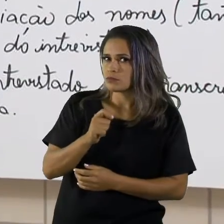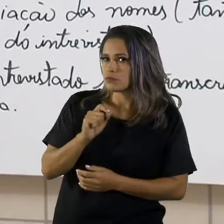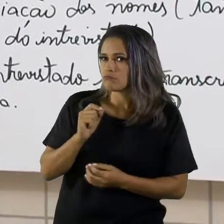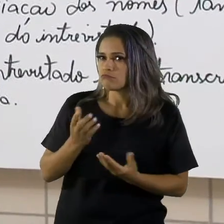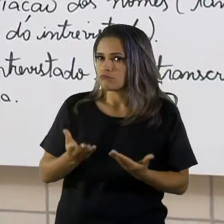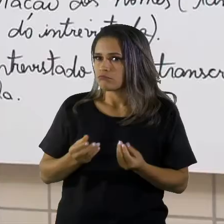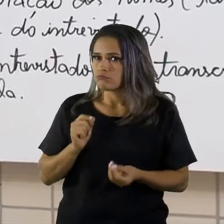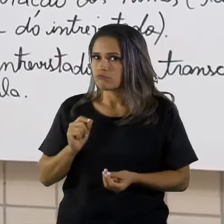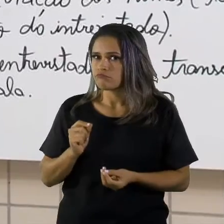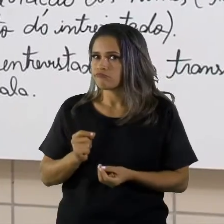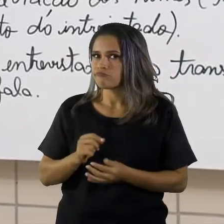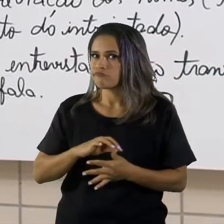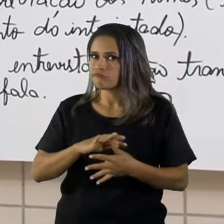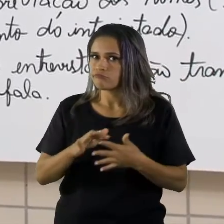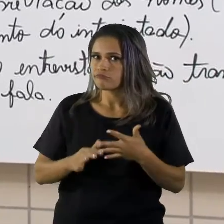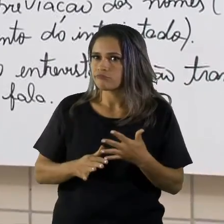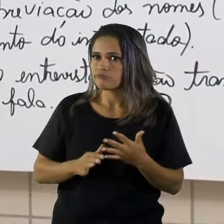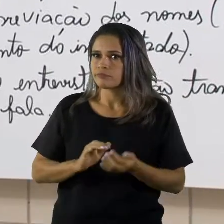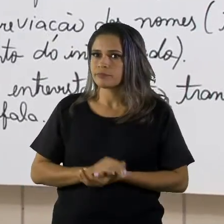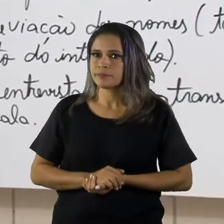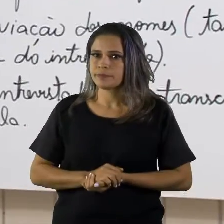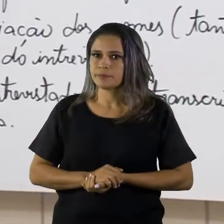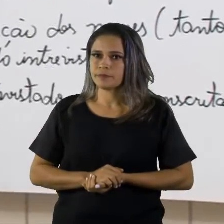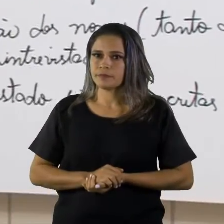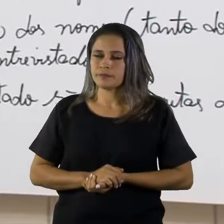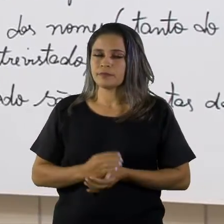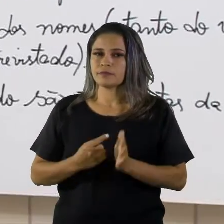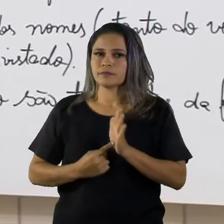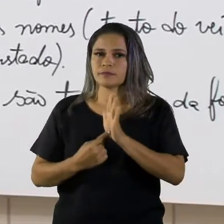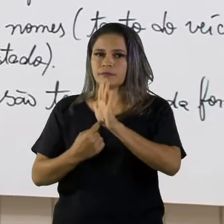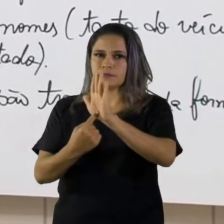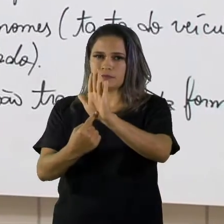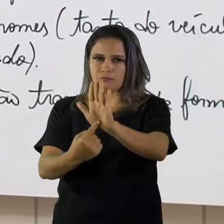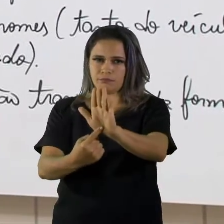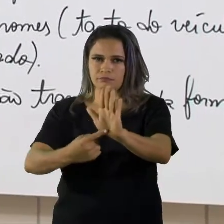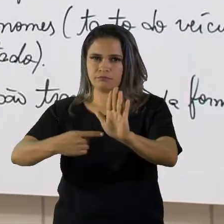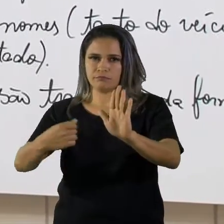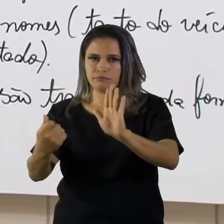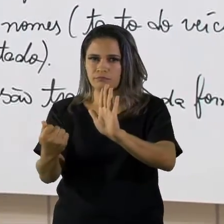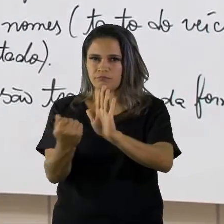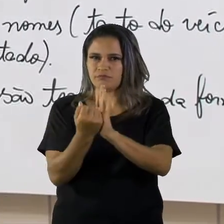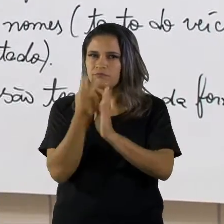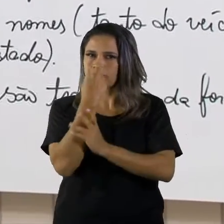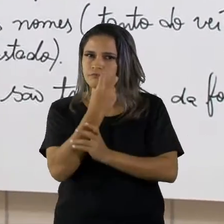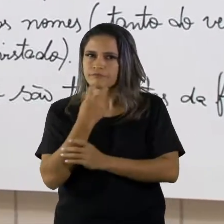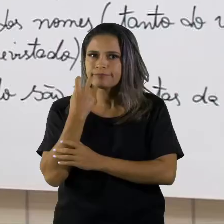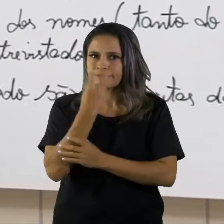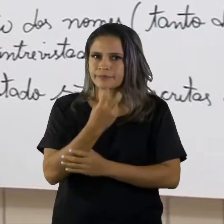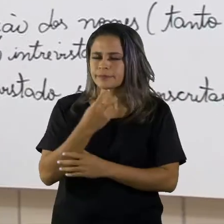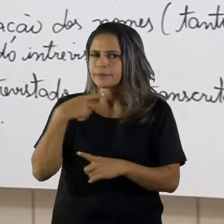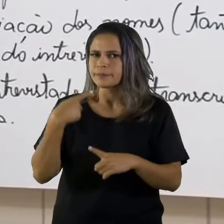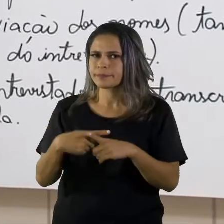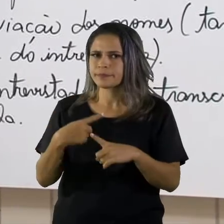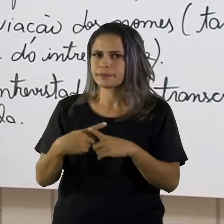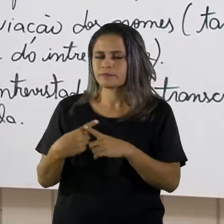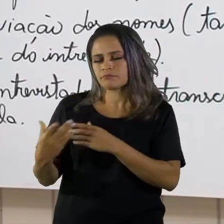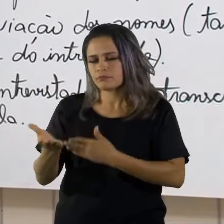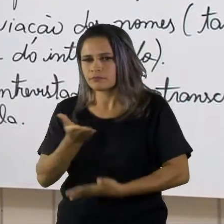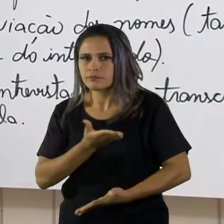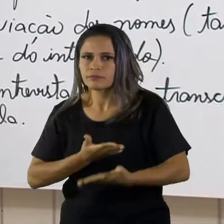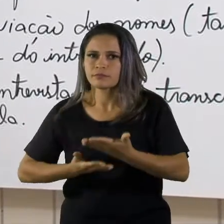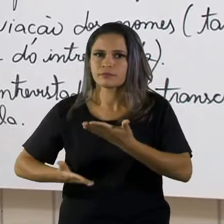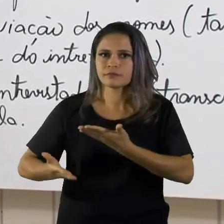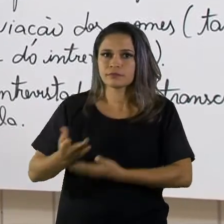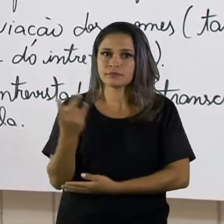entrevista? Gênero entrevista apresenta marcas da oralidade. Por quê? Porque é uma interação